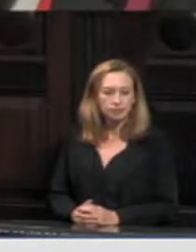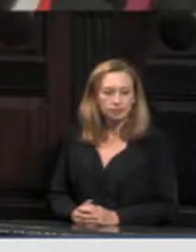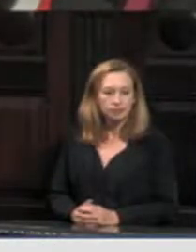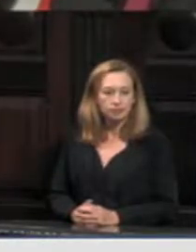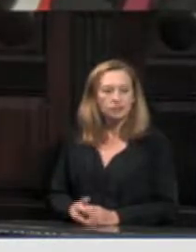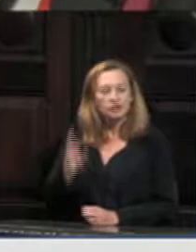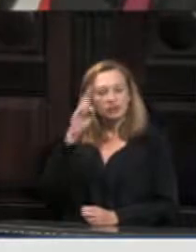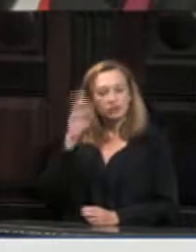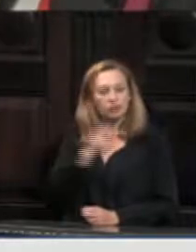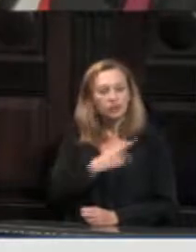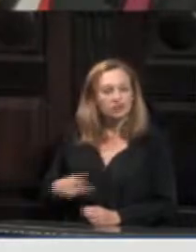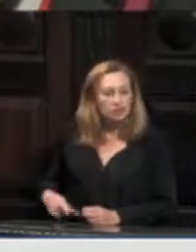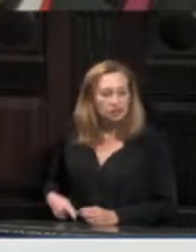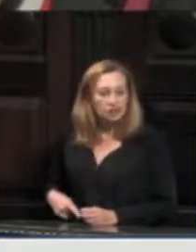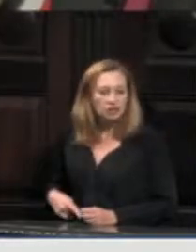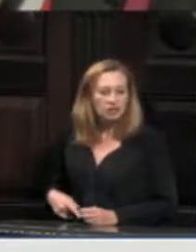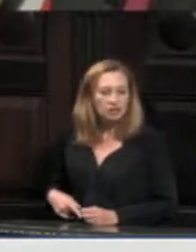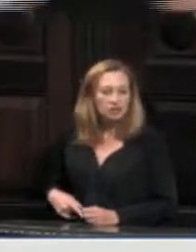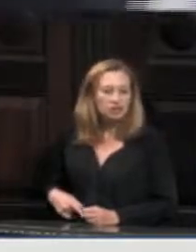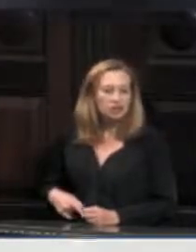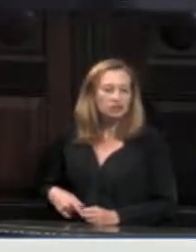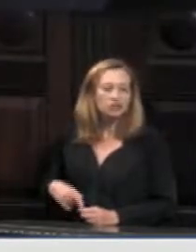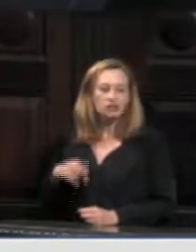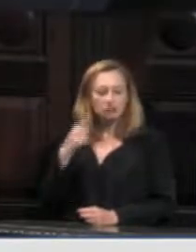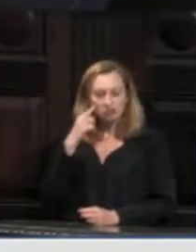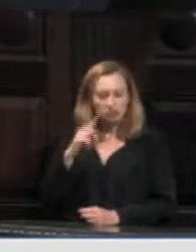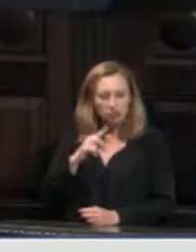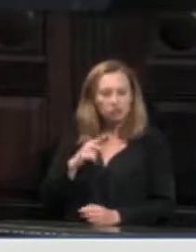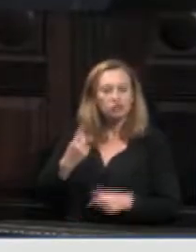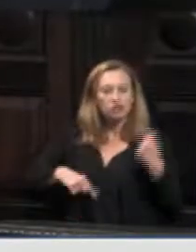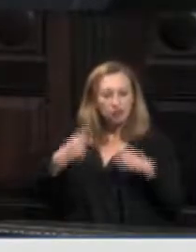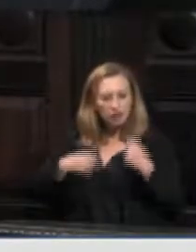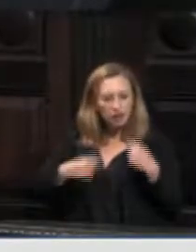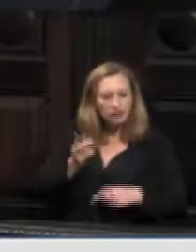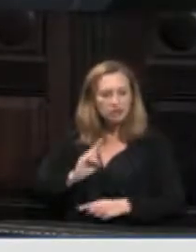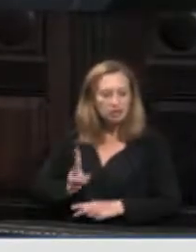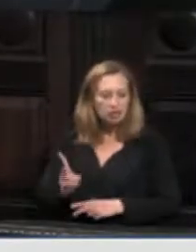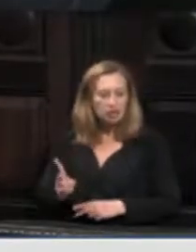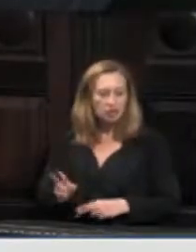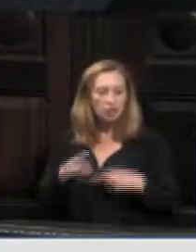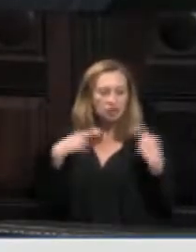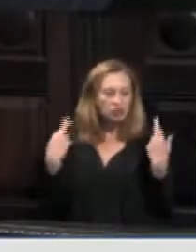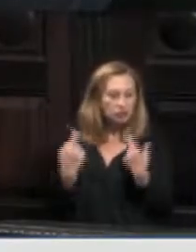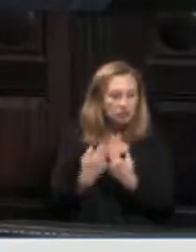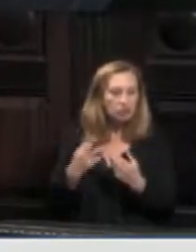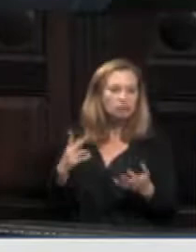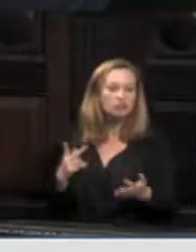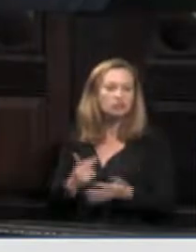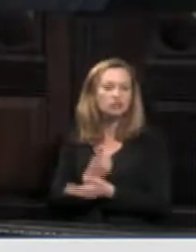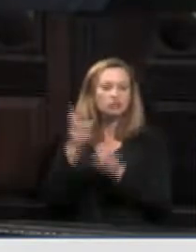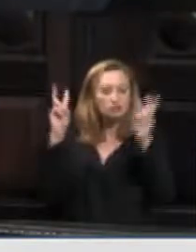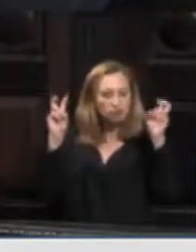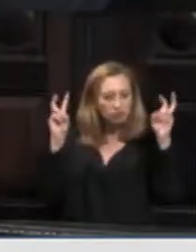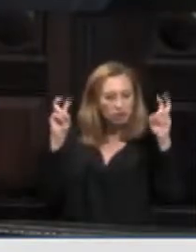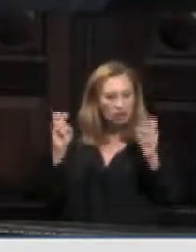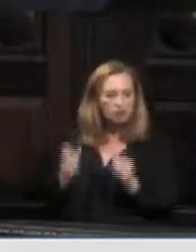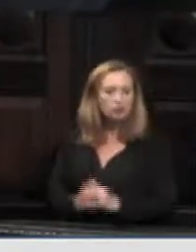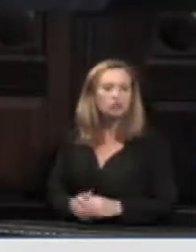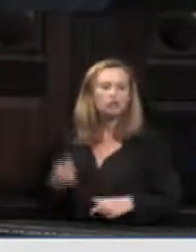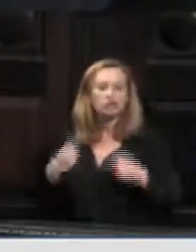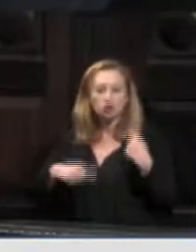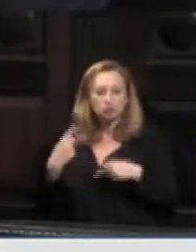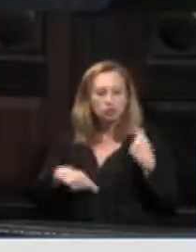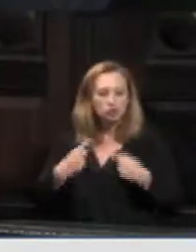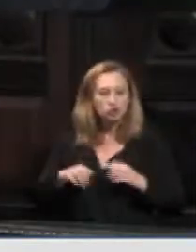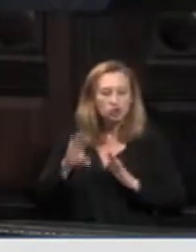Senhor presidente, participamos ativamente do debate junto à Amperche no seminário realizado para tratar do tema, onde discutiu-se